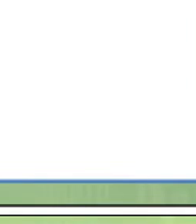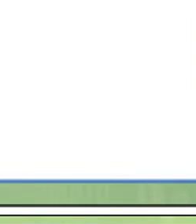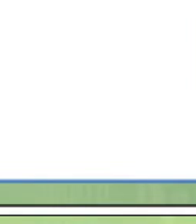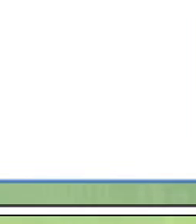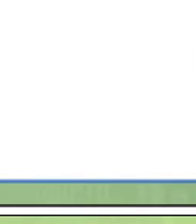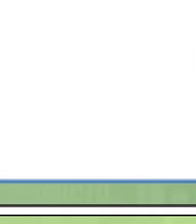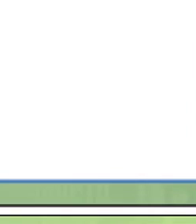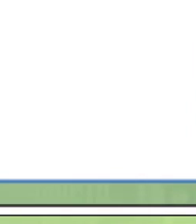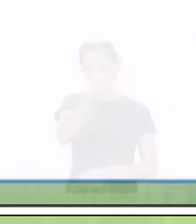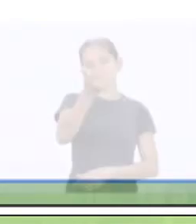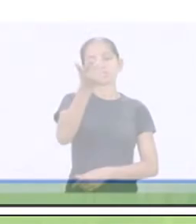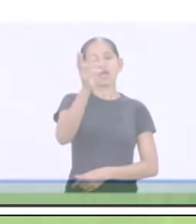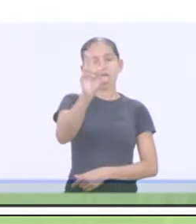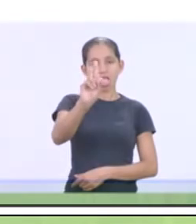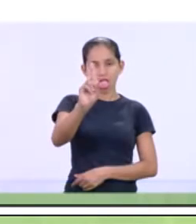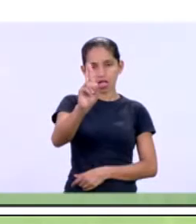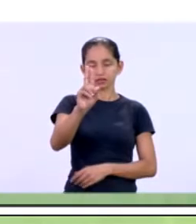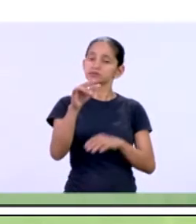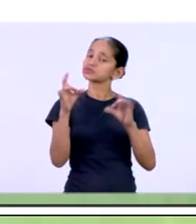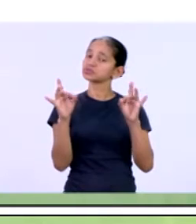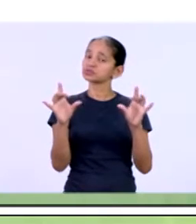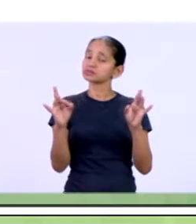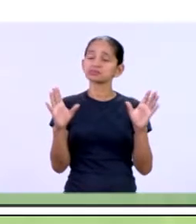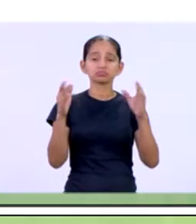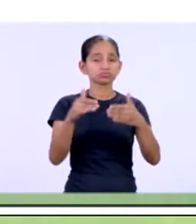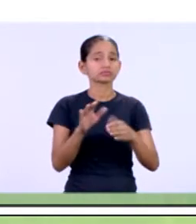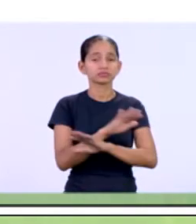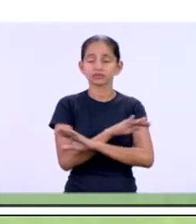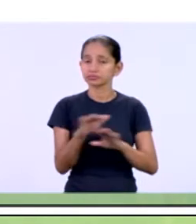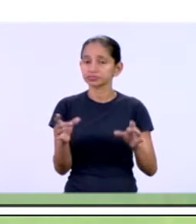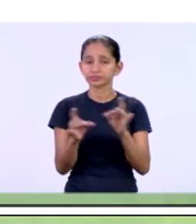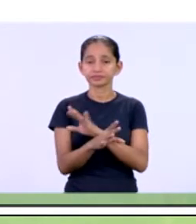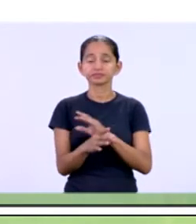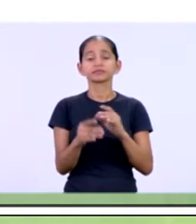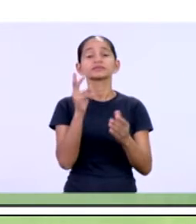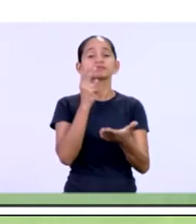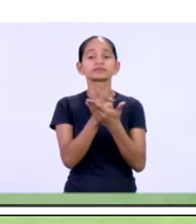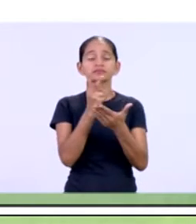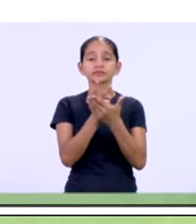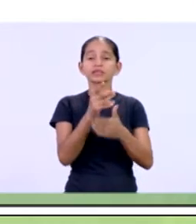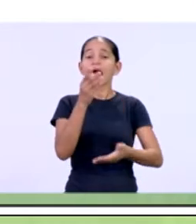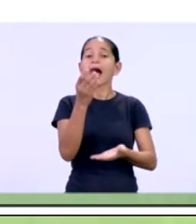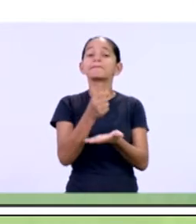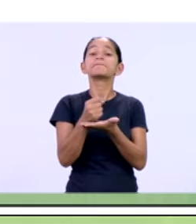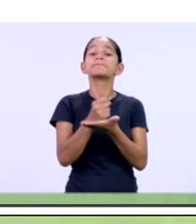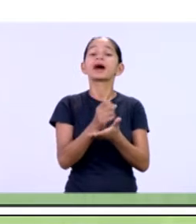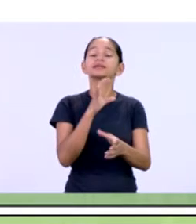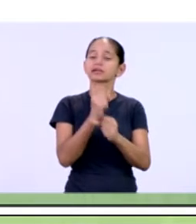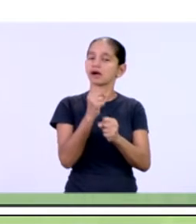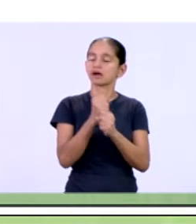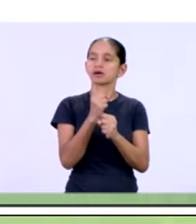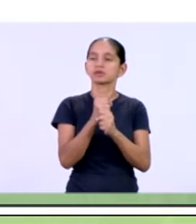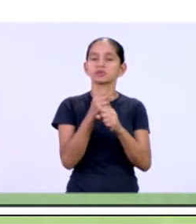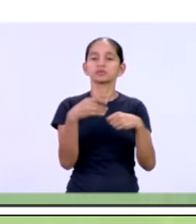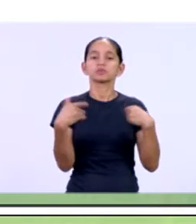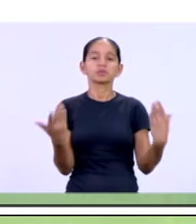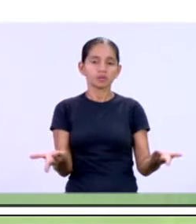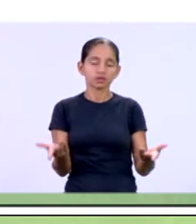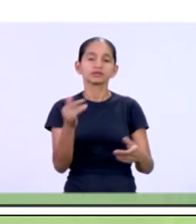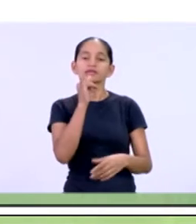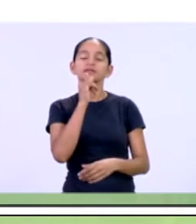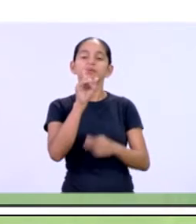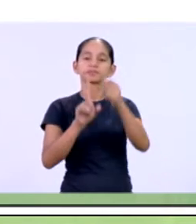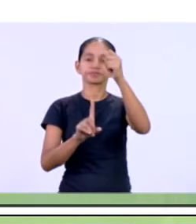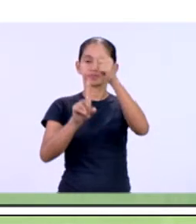isso todos os meses, ó. Receita bruta acumulada do mês anterior, mais mês 2